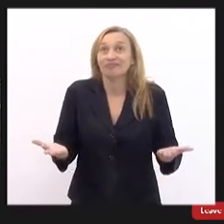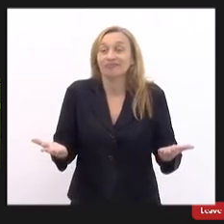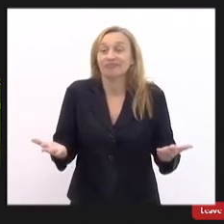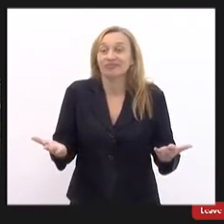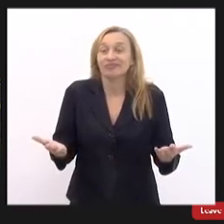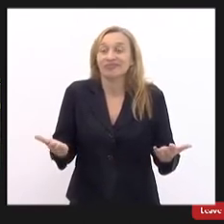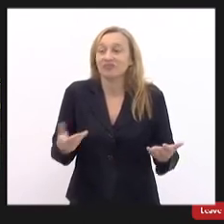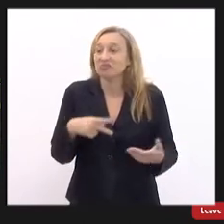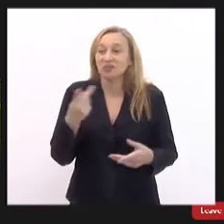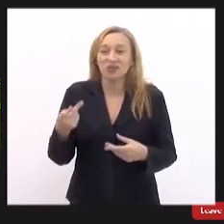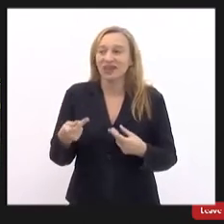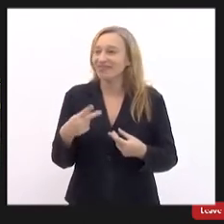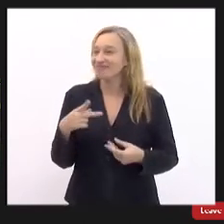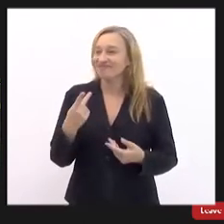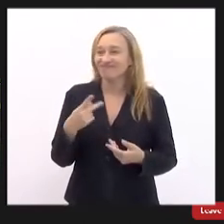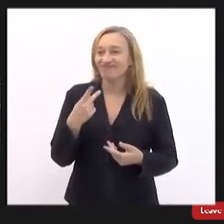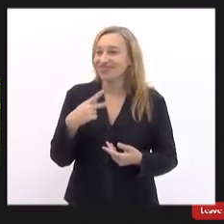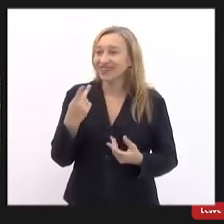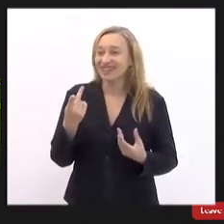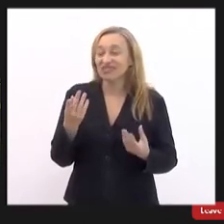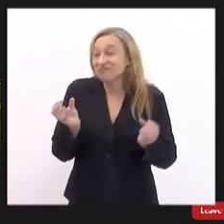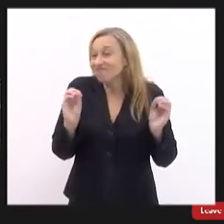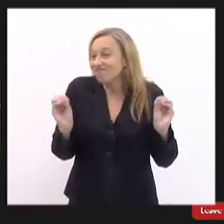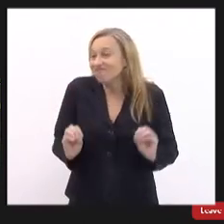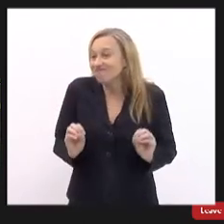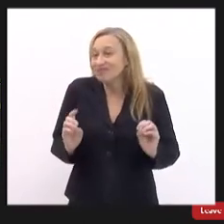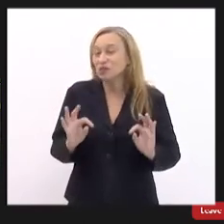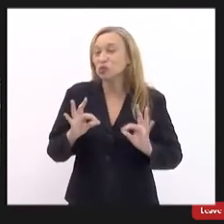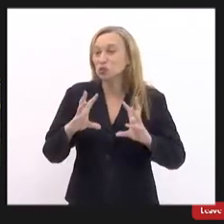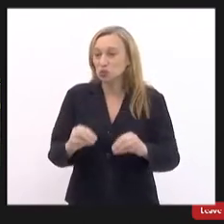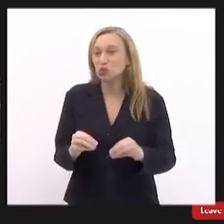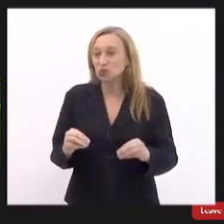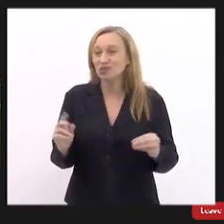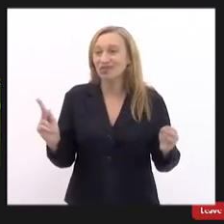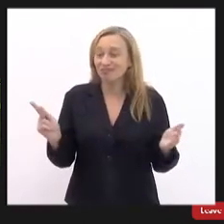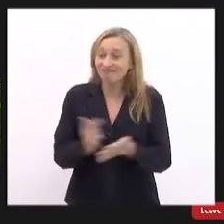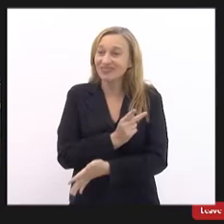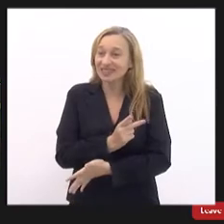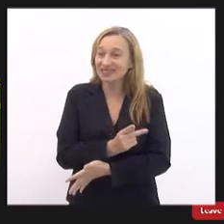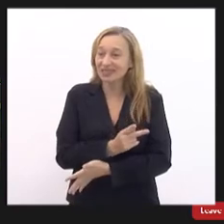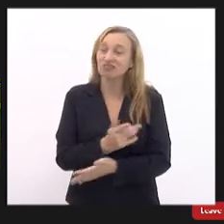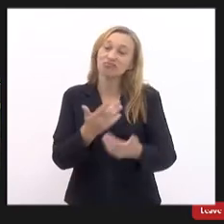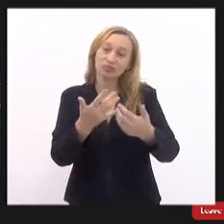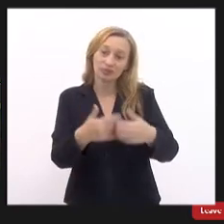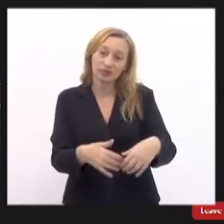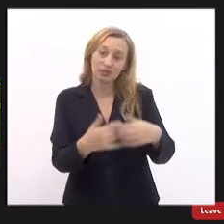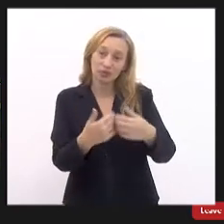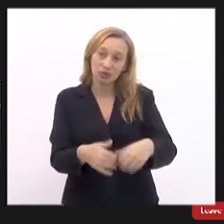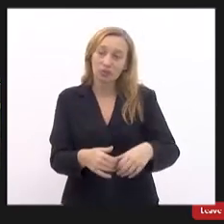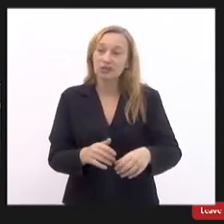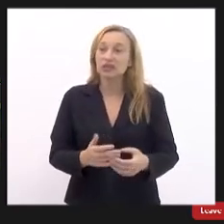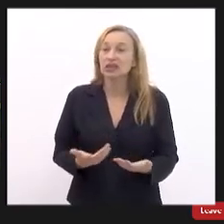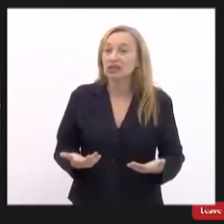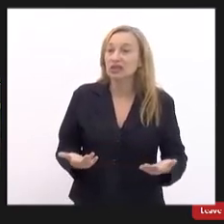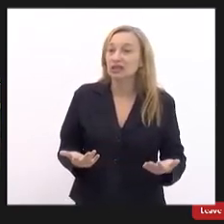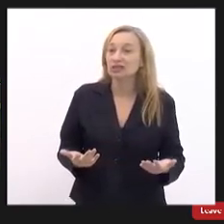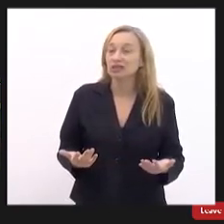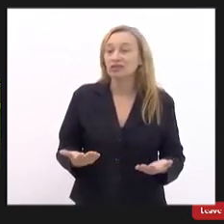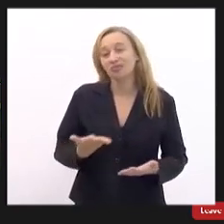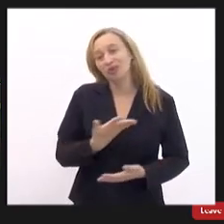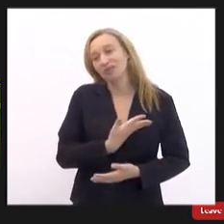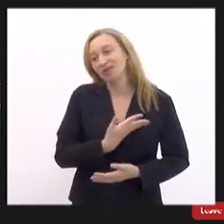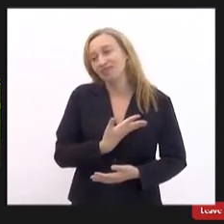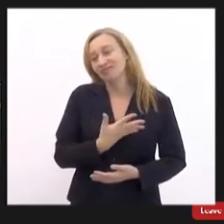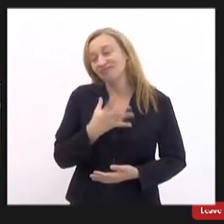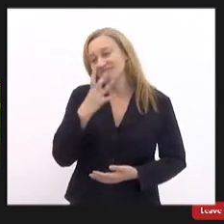não tenho nem o que falar sobre toda essa tragédia que está acontecendo em Petrópolis. E, meu querido,